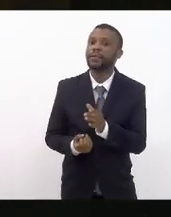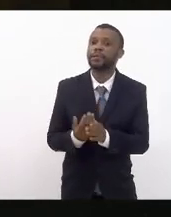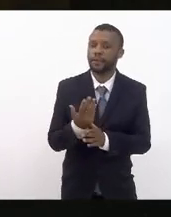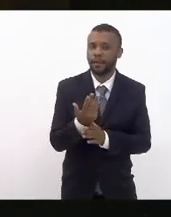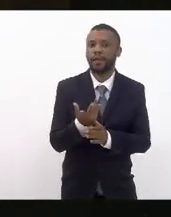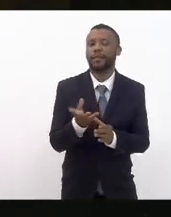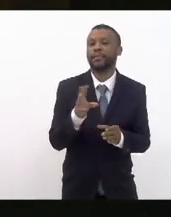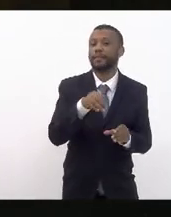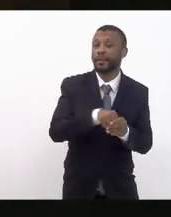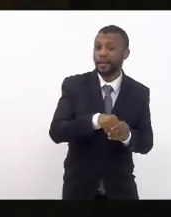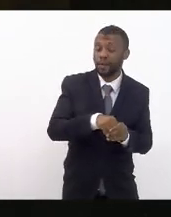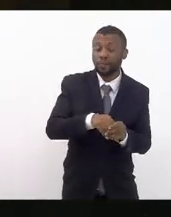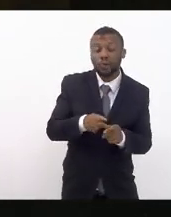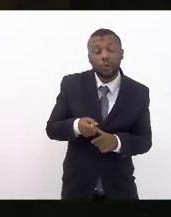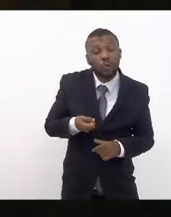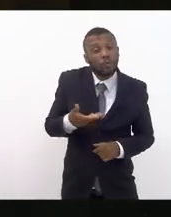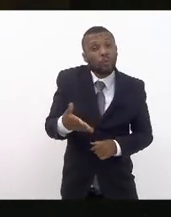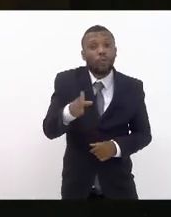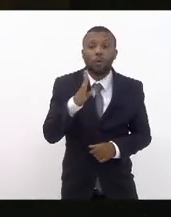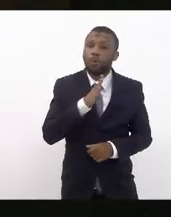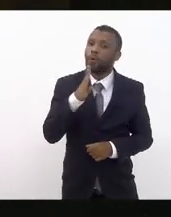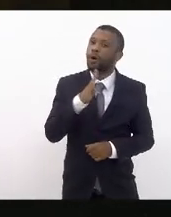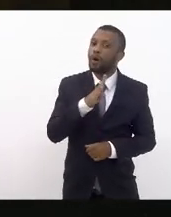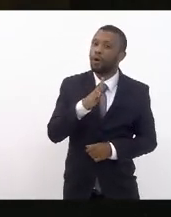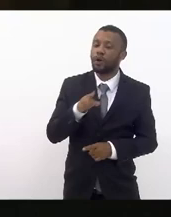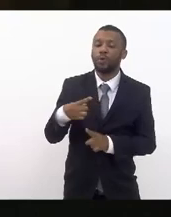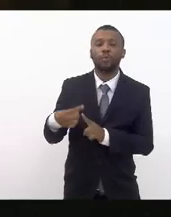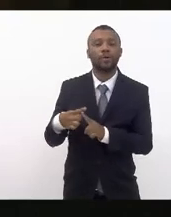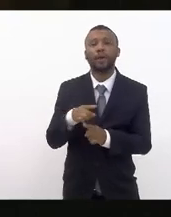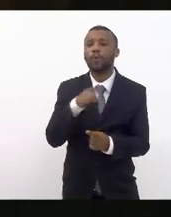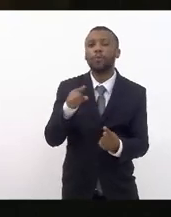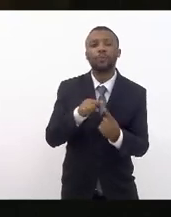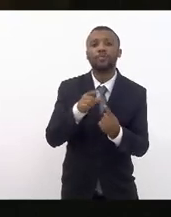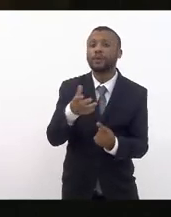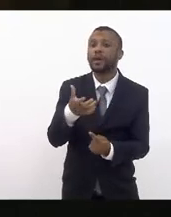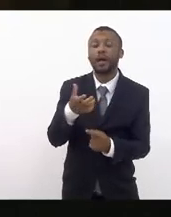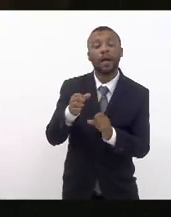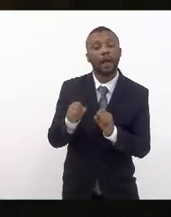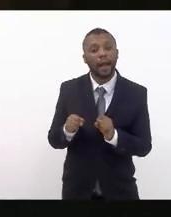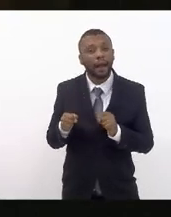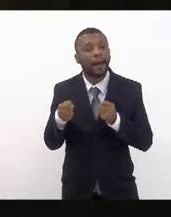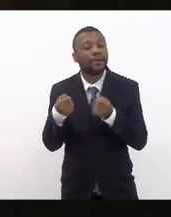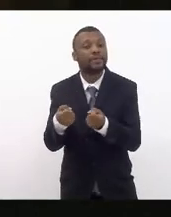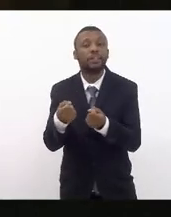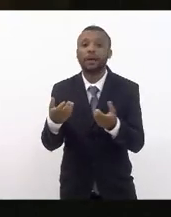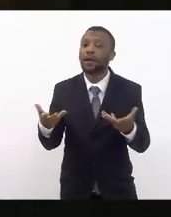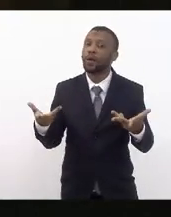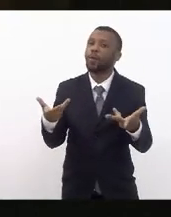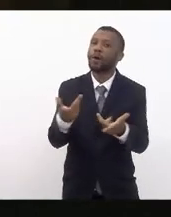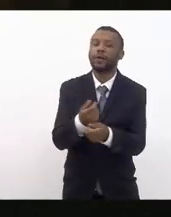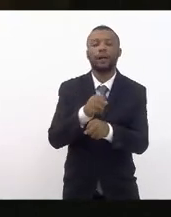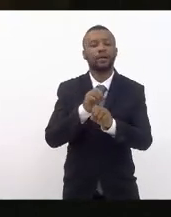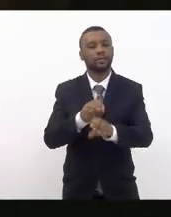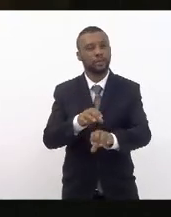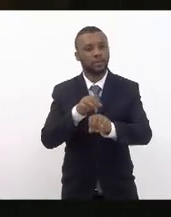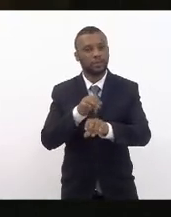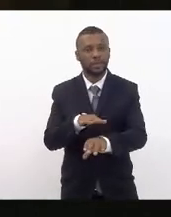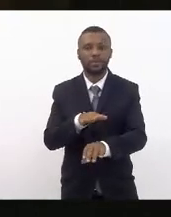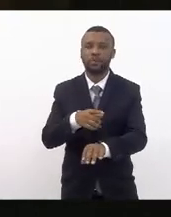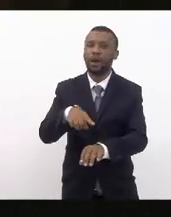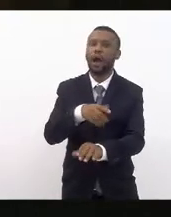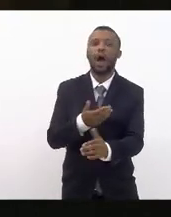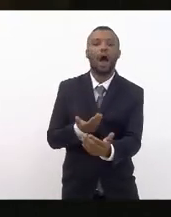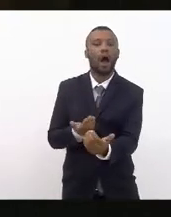o quanto antes, porque o que nós queremos é garantir, sem sombra de dúvidas, é qualidade de ensino à nossa